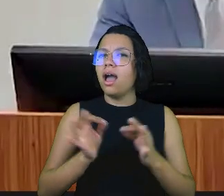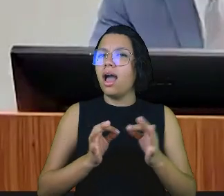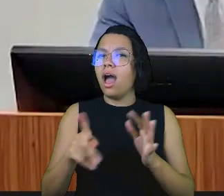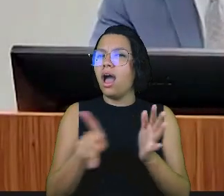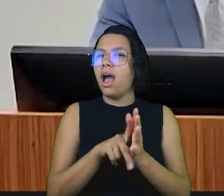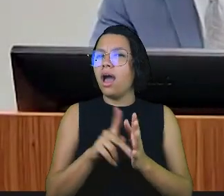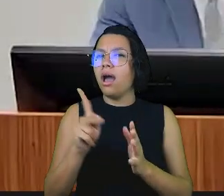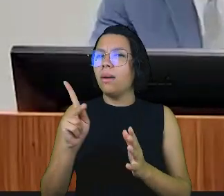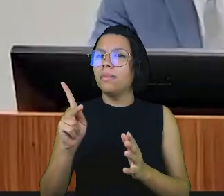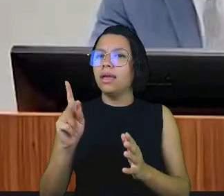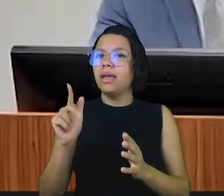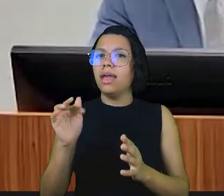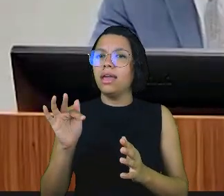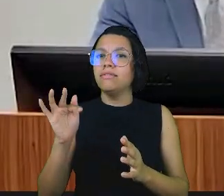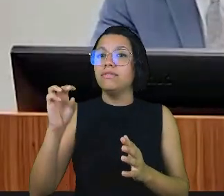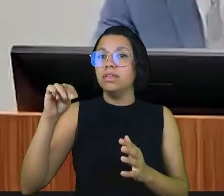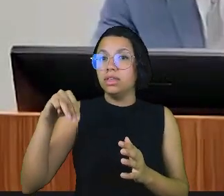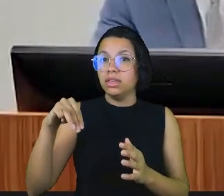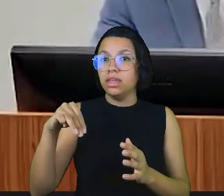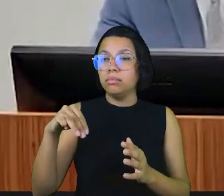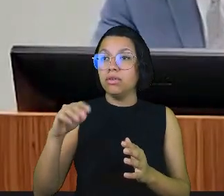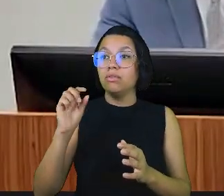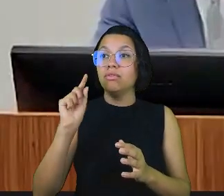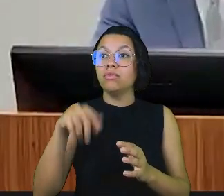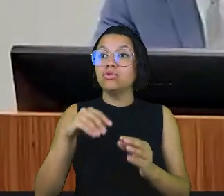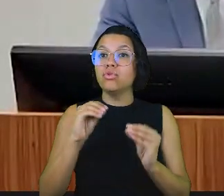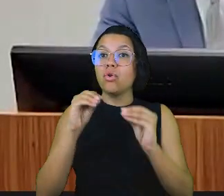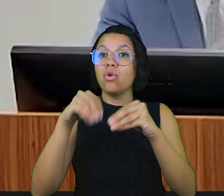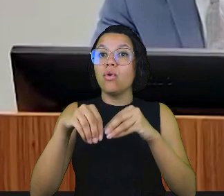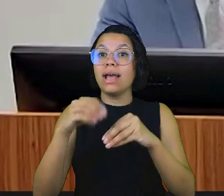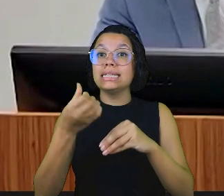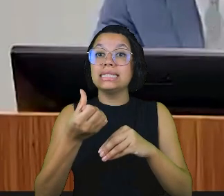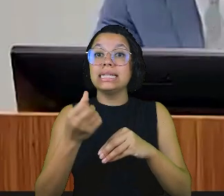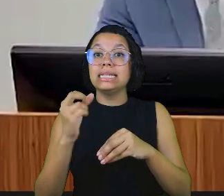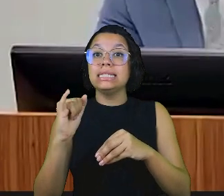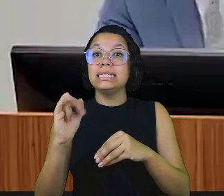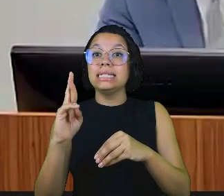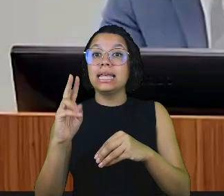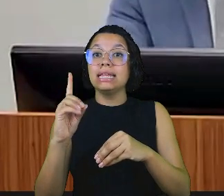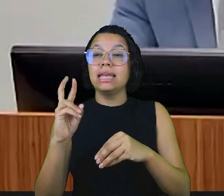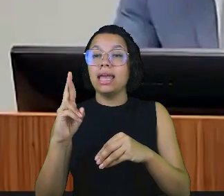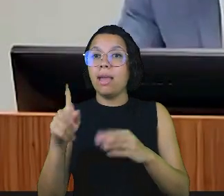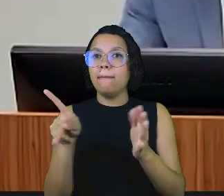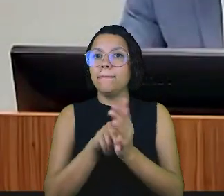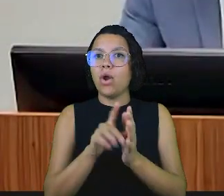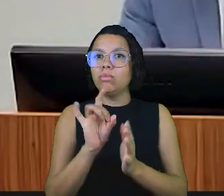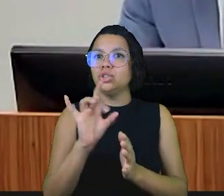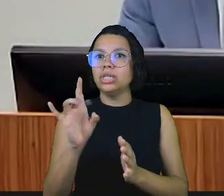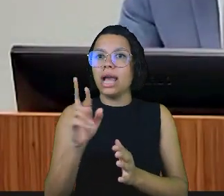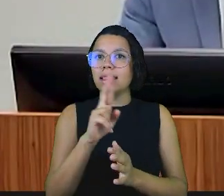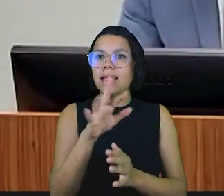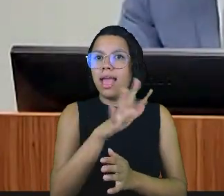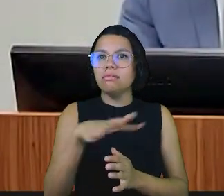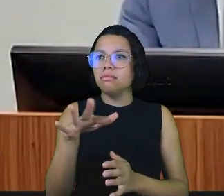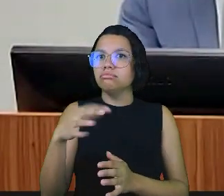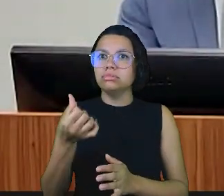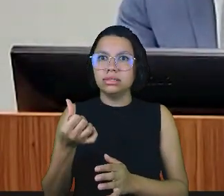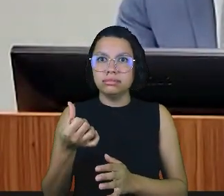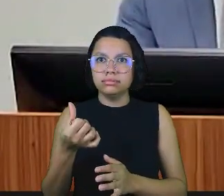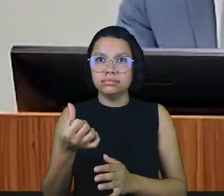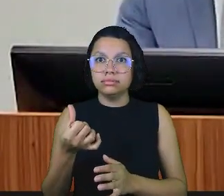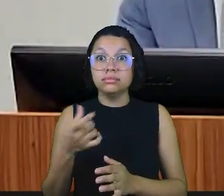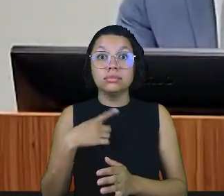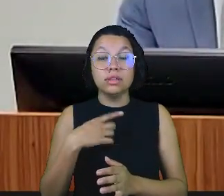fosse instalar 6 IRDRs, um para cada região. E aí nós teríamos, então, 6